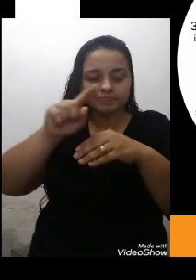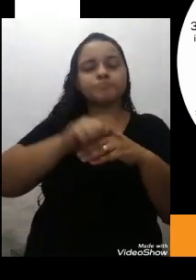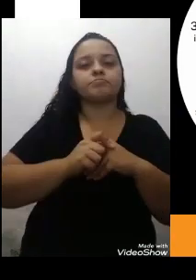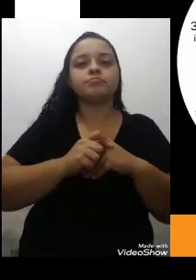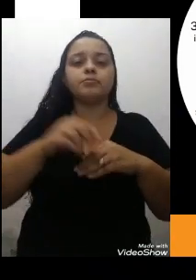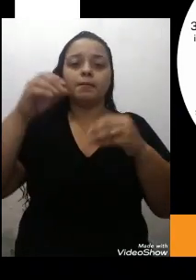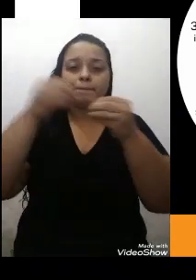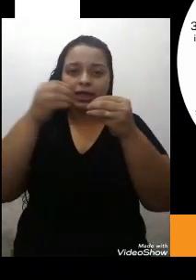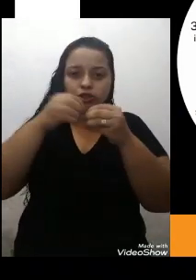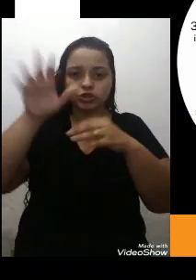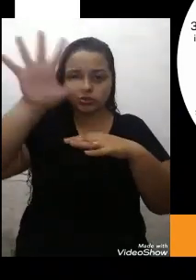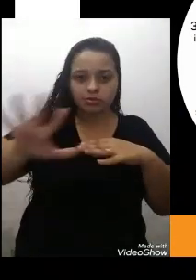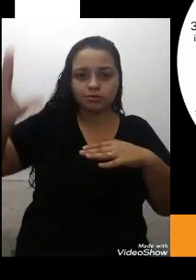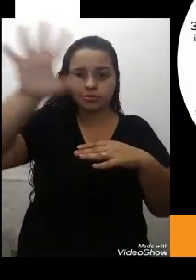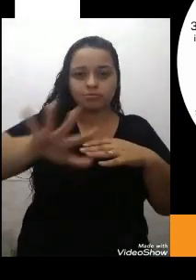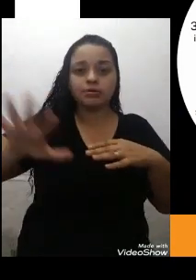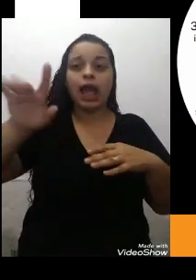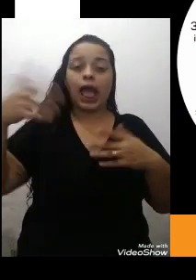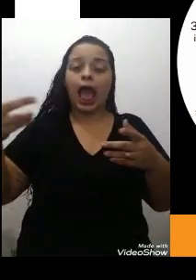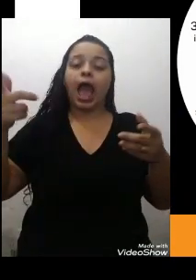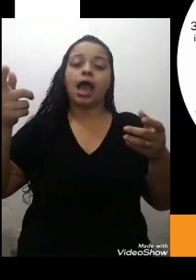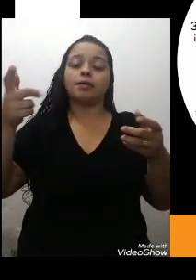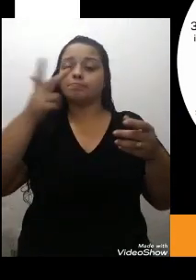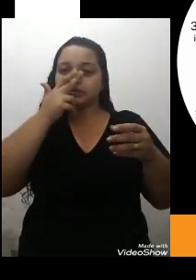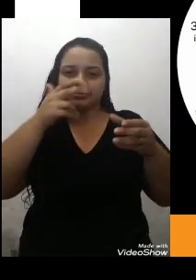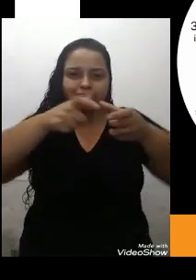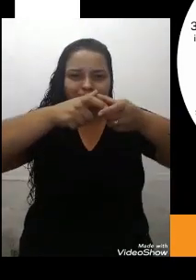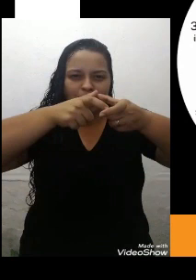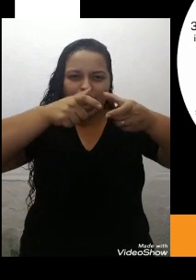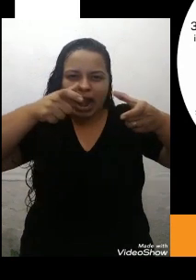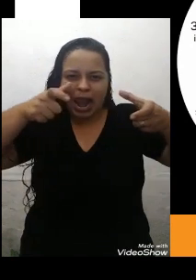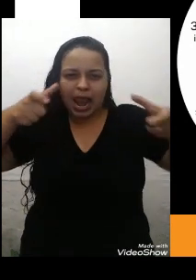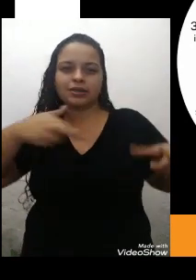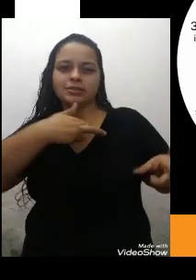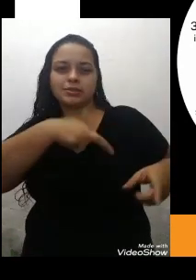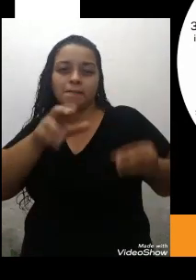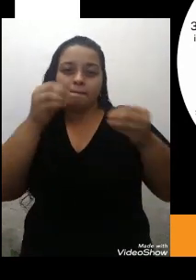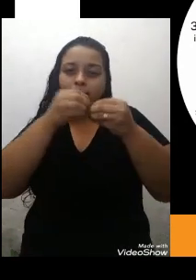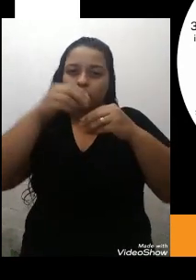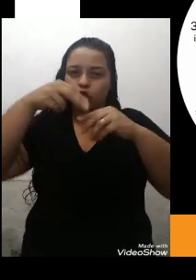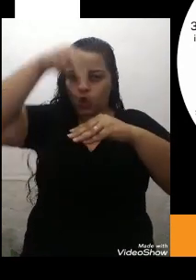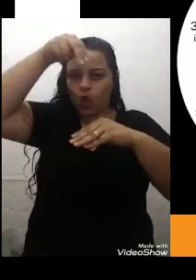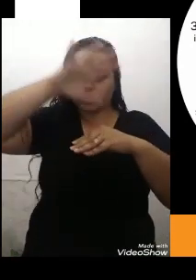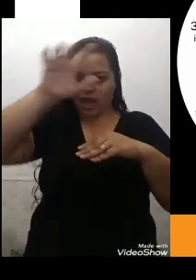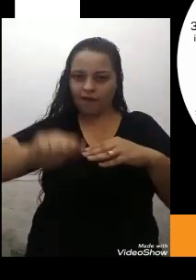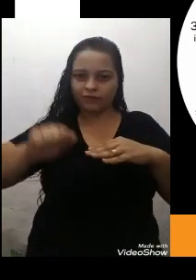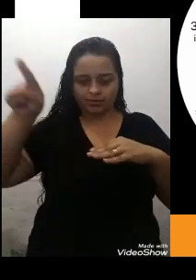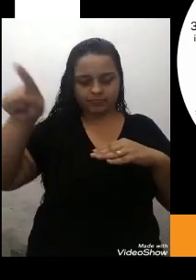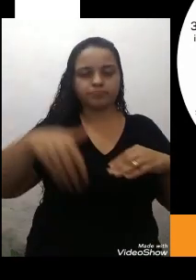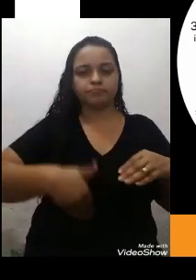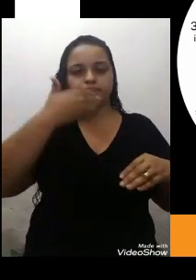do islamismo nesse norte da África, e essa expansão do islamismo ela também vai ser acompanhada de um comércio